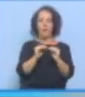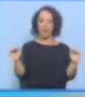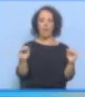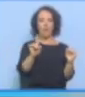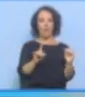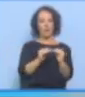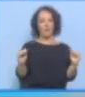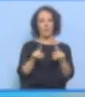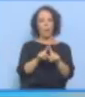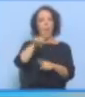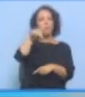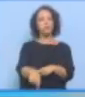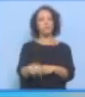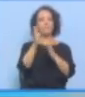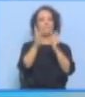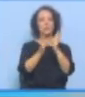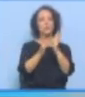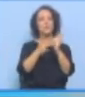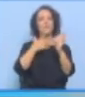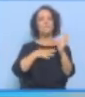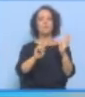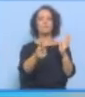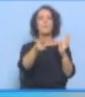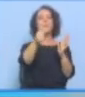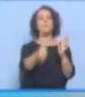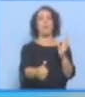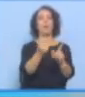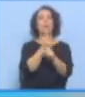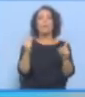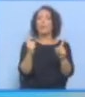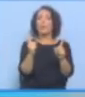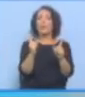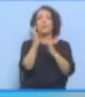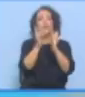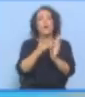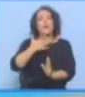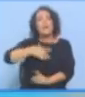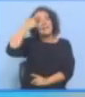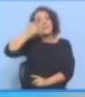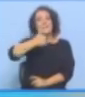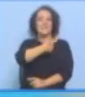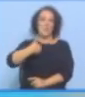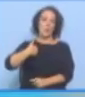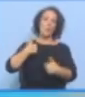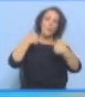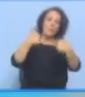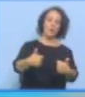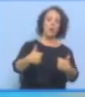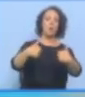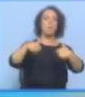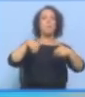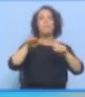digamos assim, imediato, de Jesus fazer o bem. Porque Deus quer é o bem e a felicidade e a saúde, digamos assim. Mas depois